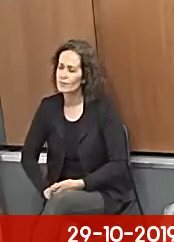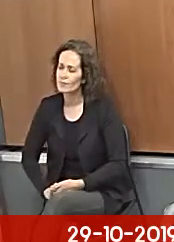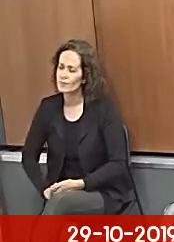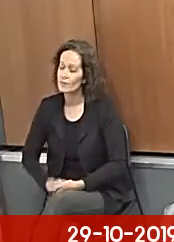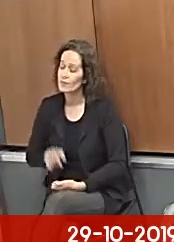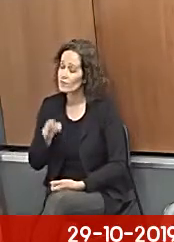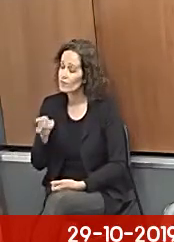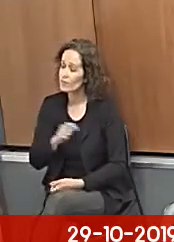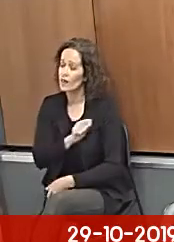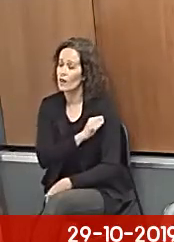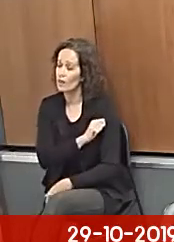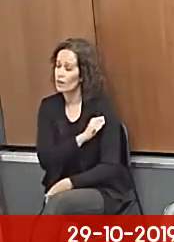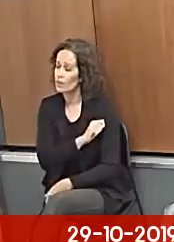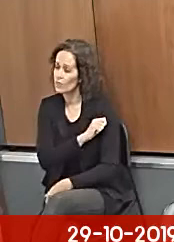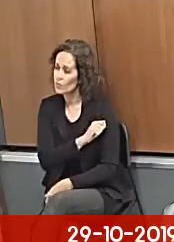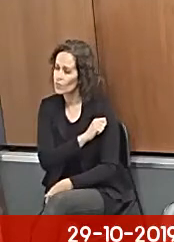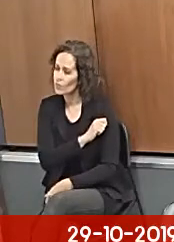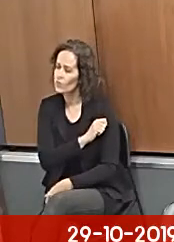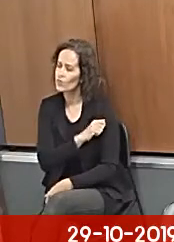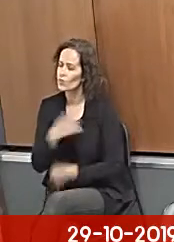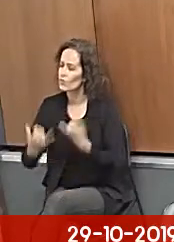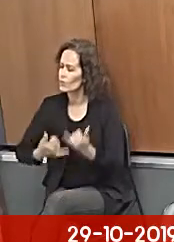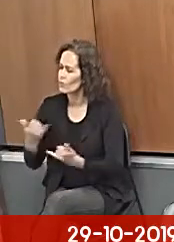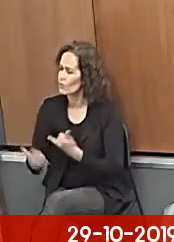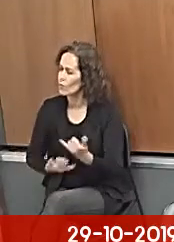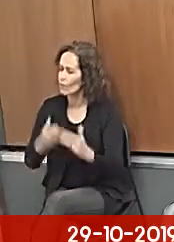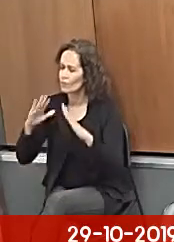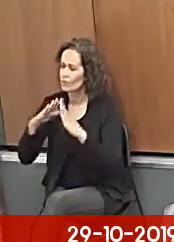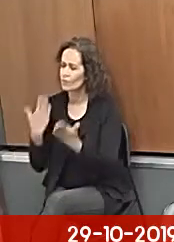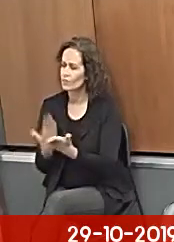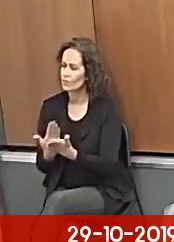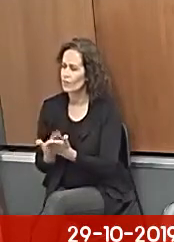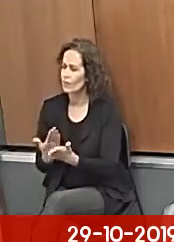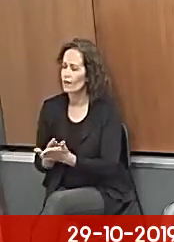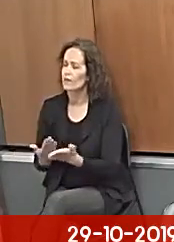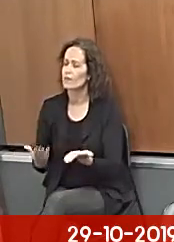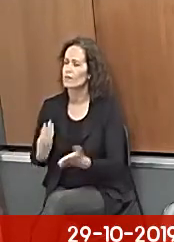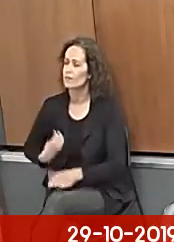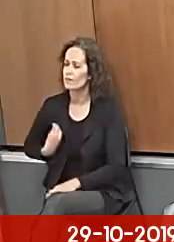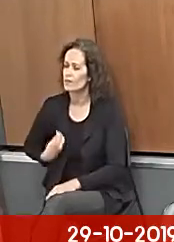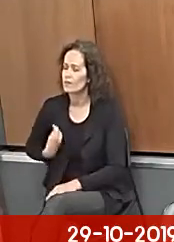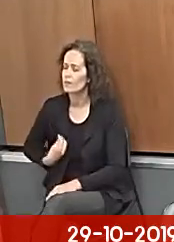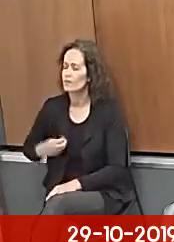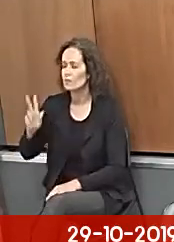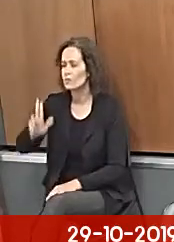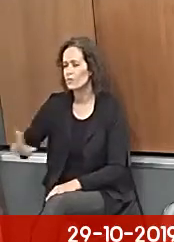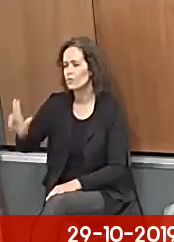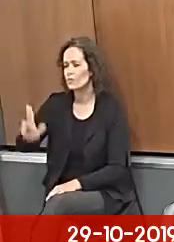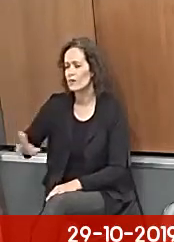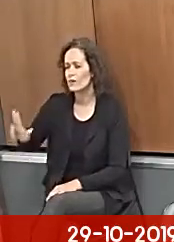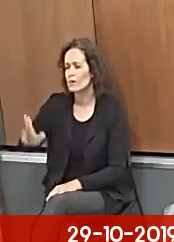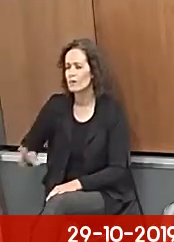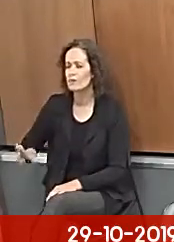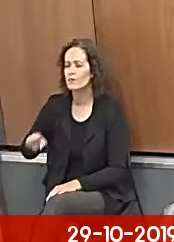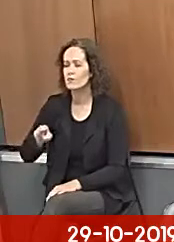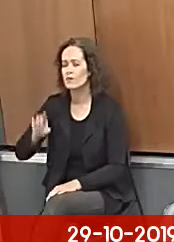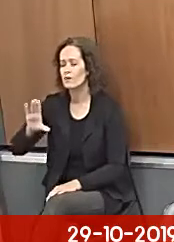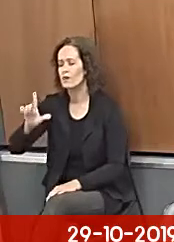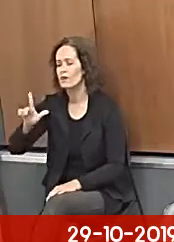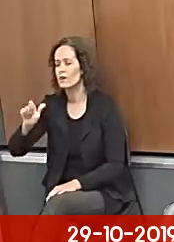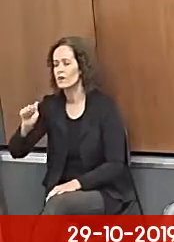Isso aí são alunos dos Jogos Escolares, né? Então a gente teve participação nos Jogos Escolares em Uberlândia, com o Cláudio aí, né, do